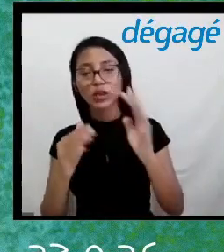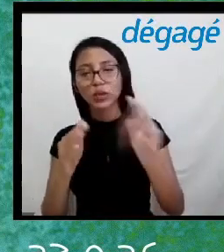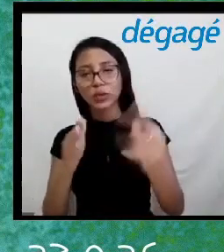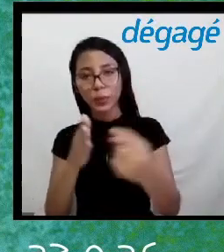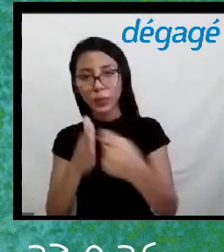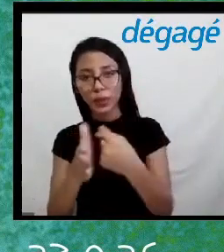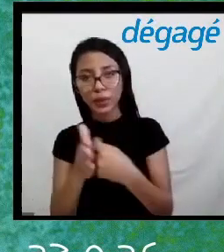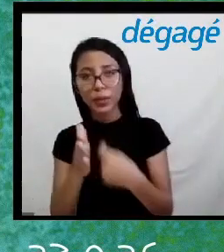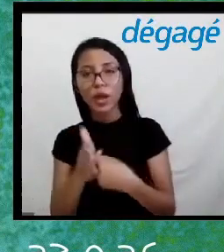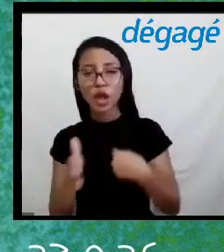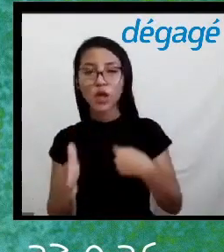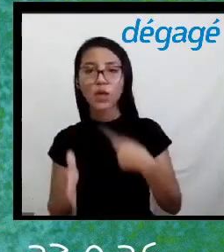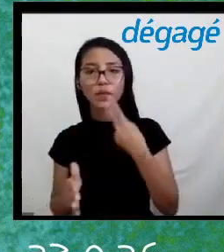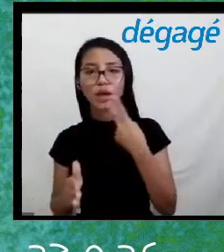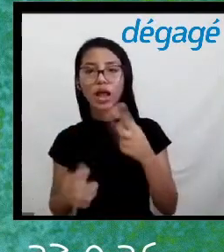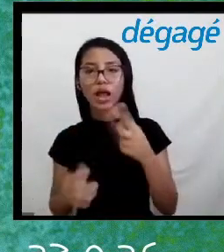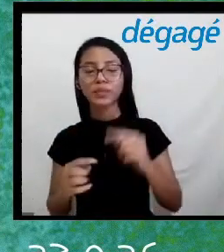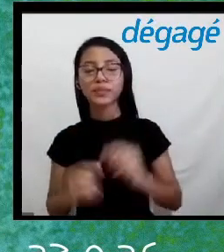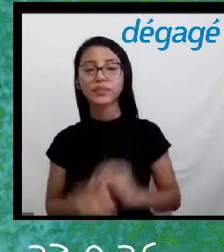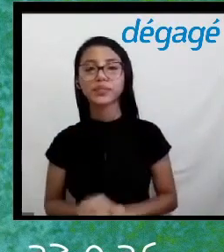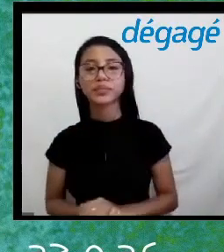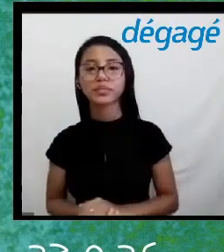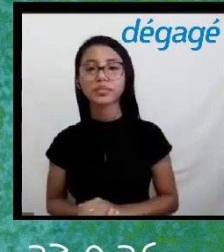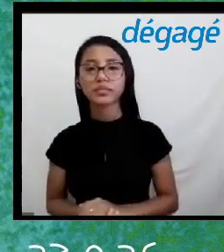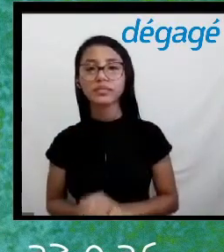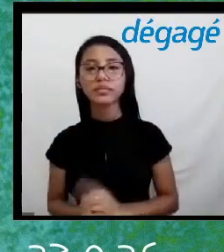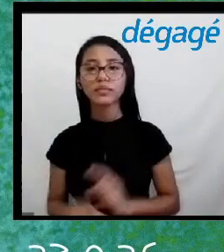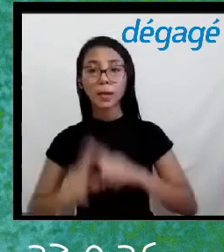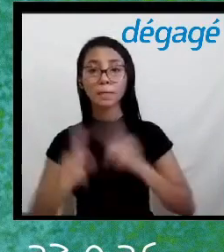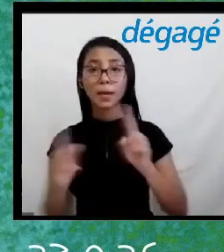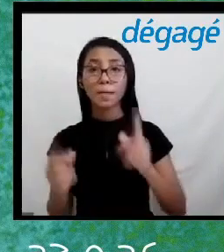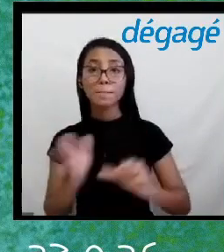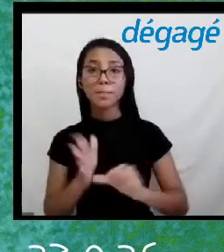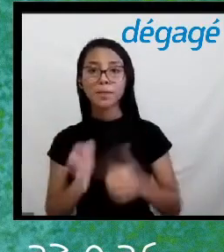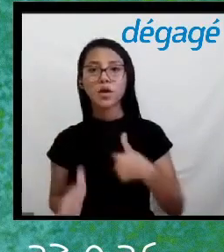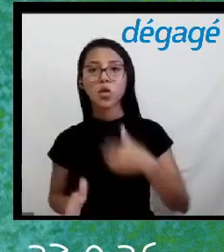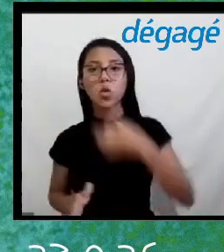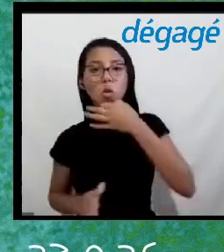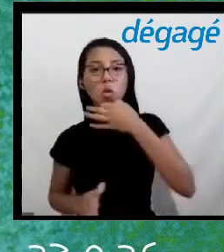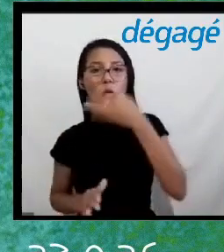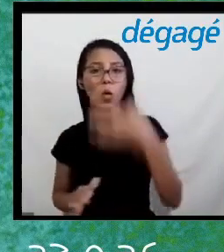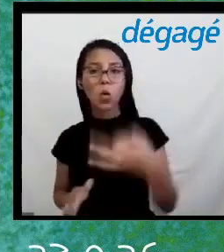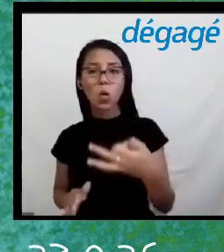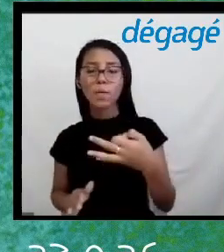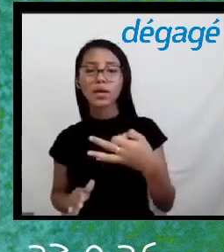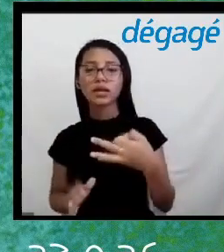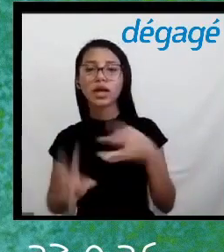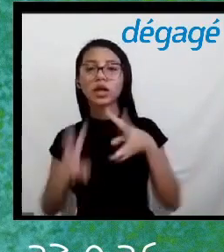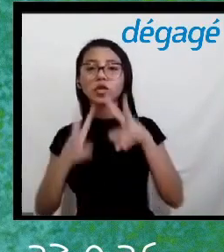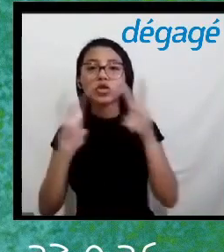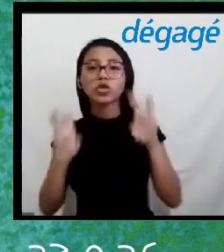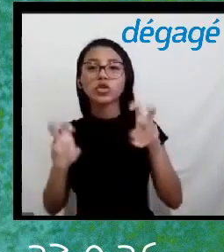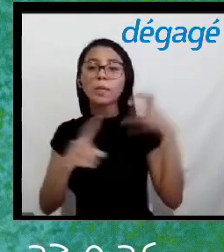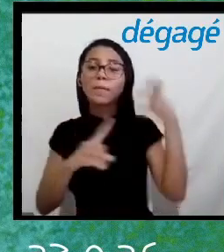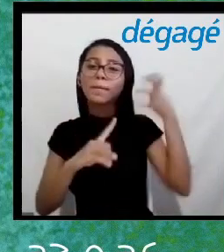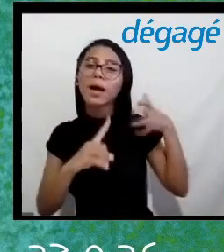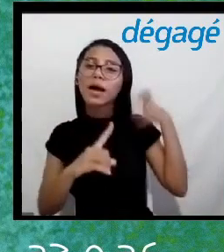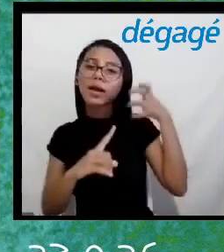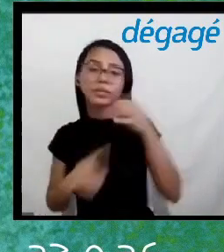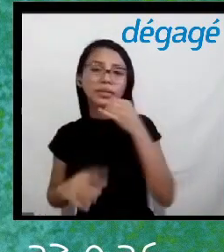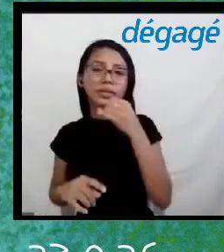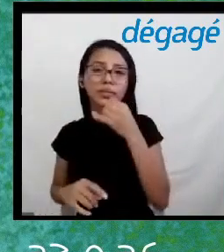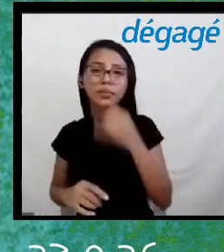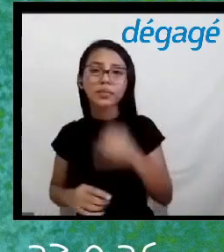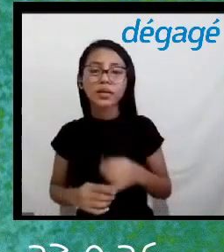a Aline, de um pouco de distância, um pouco de proximidade, participando de aula, de evento, e eu nunca consegui ter a oportunidade